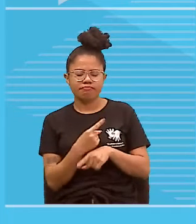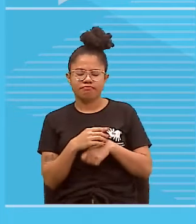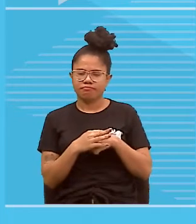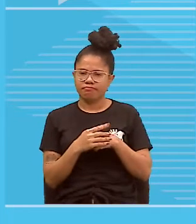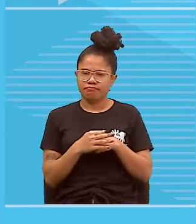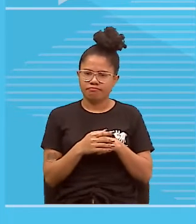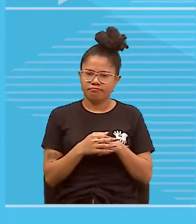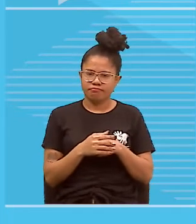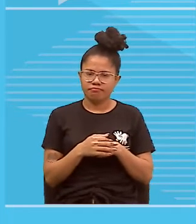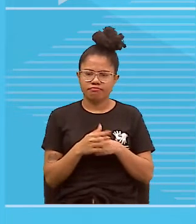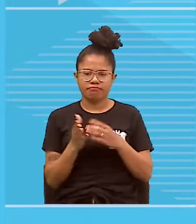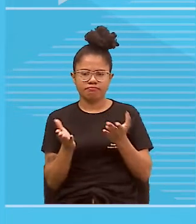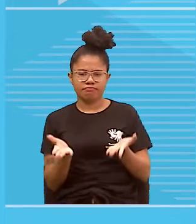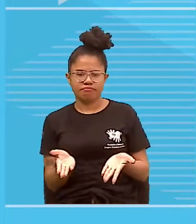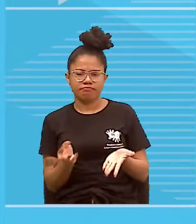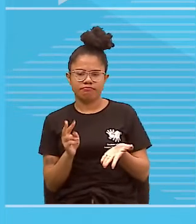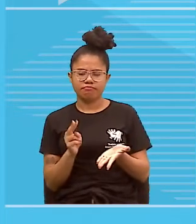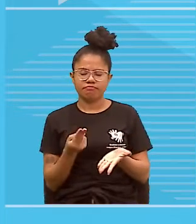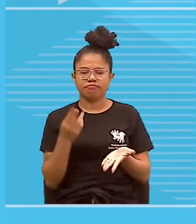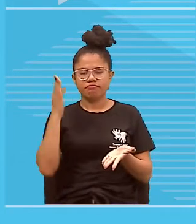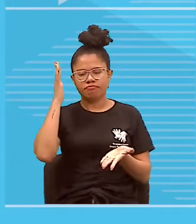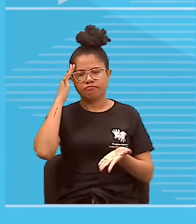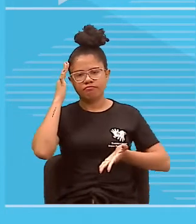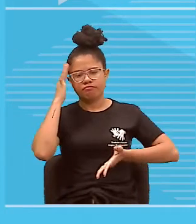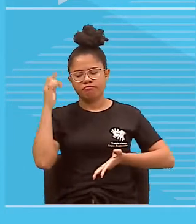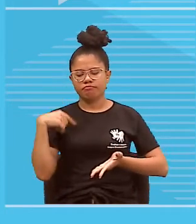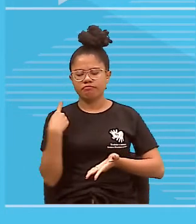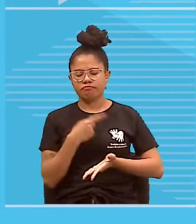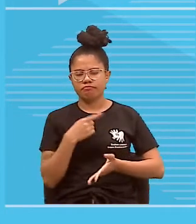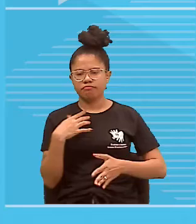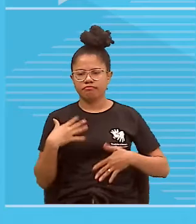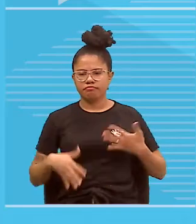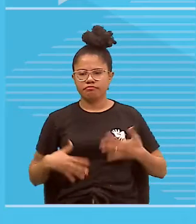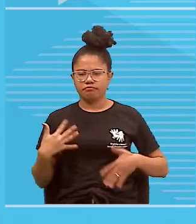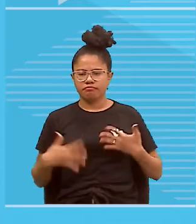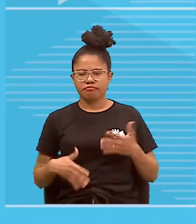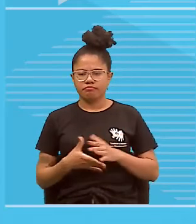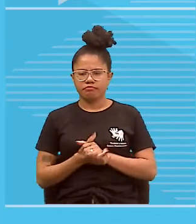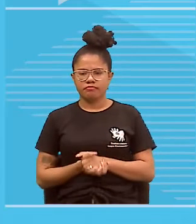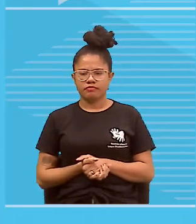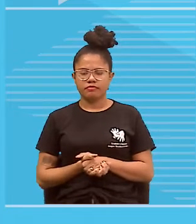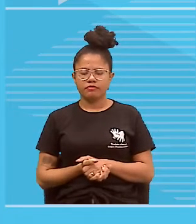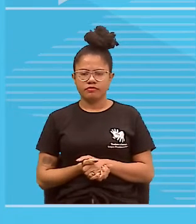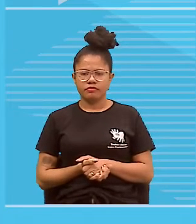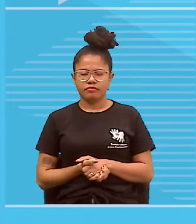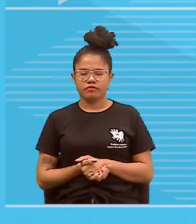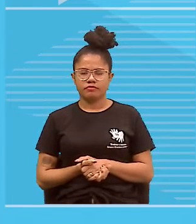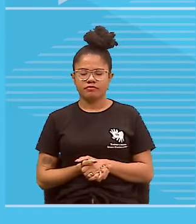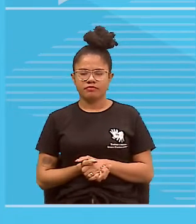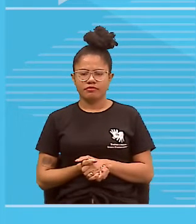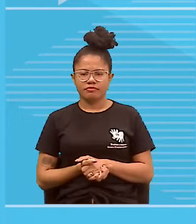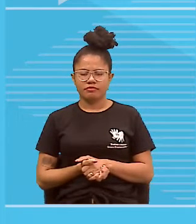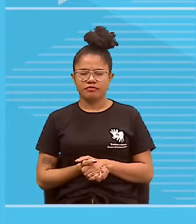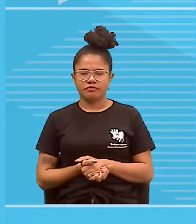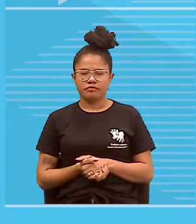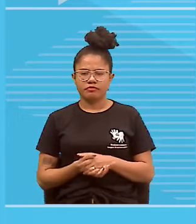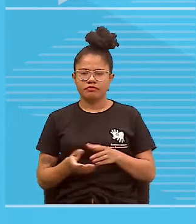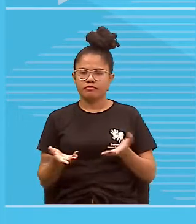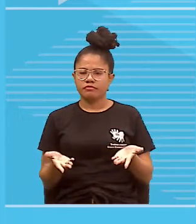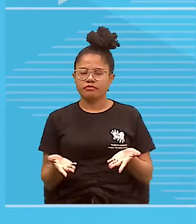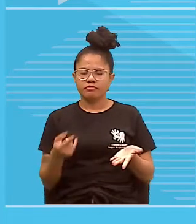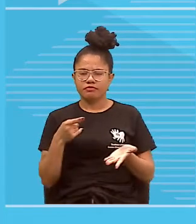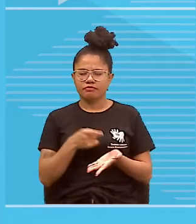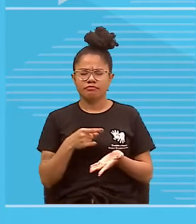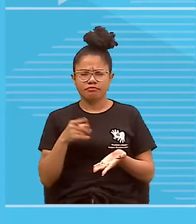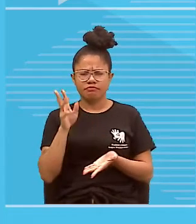a gente usa hoje na compreensão do nosso corpo né da parte de dentro do nosso corpo e eles usam